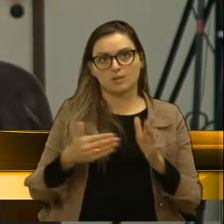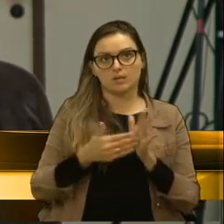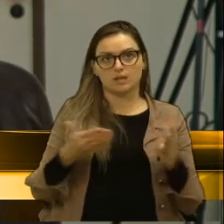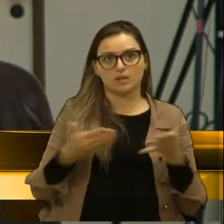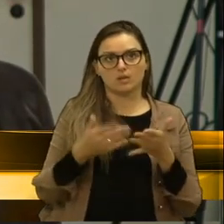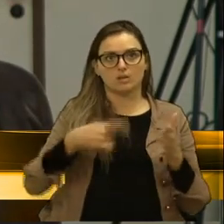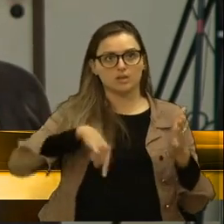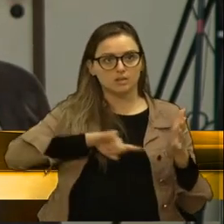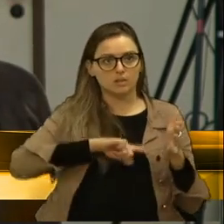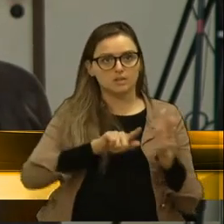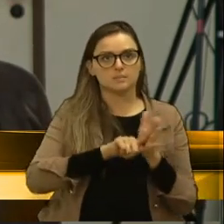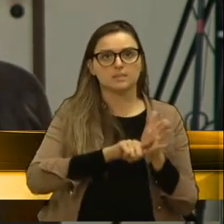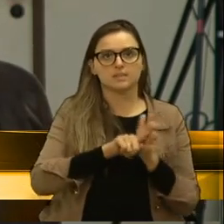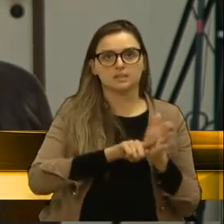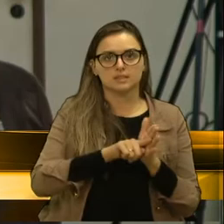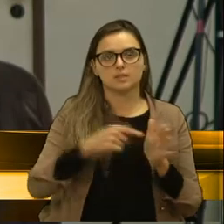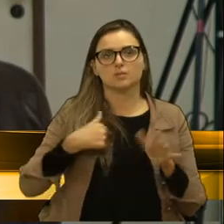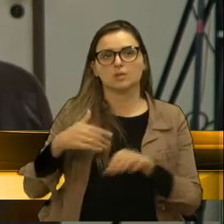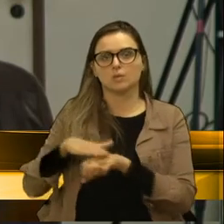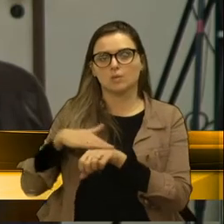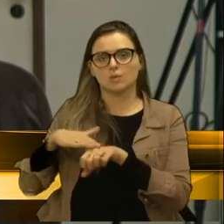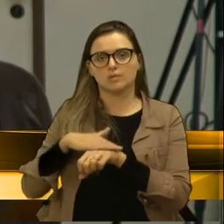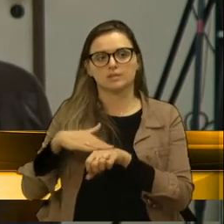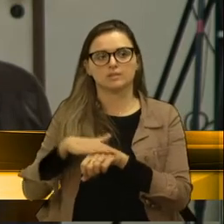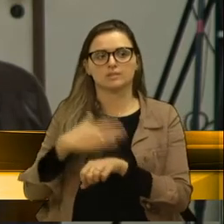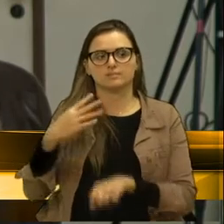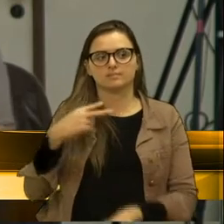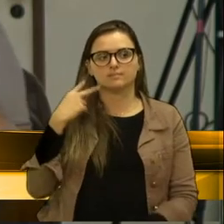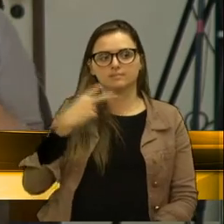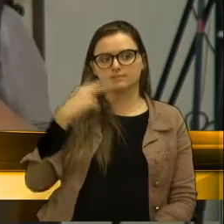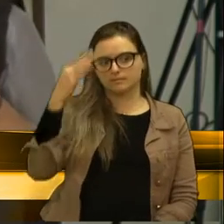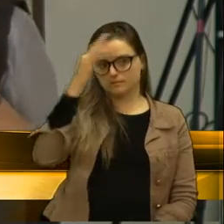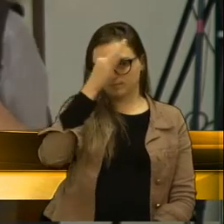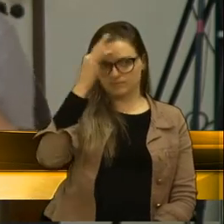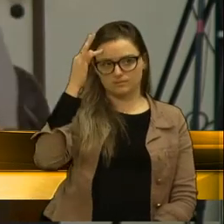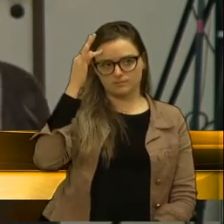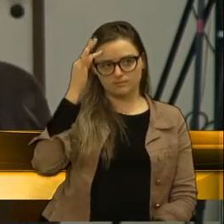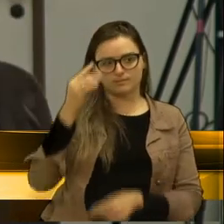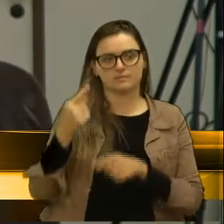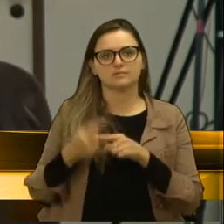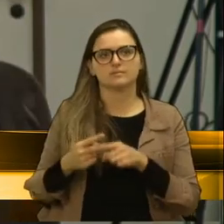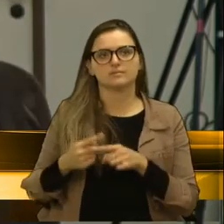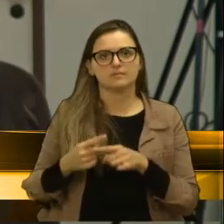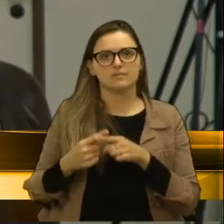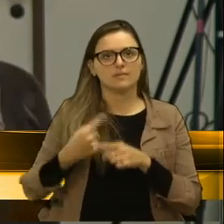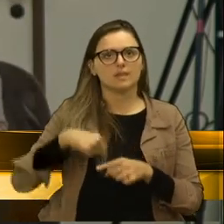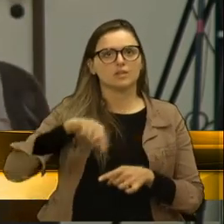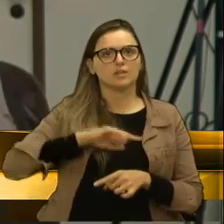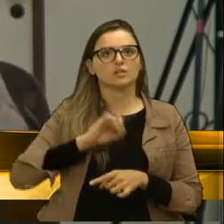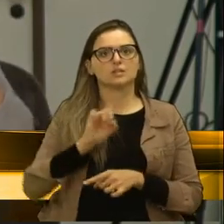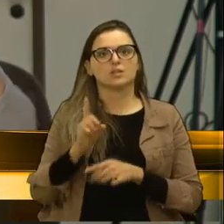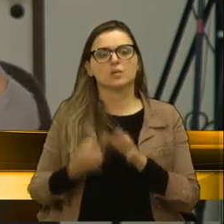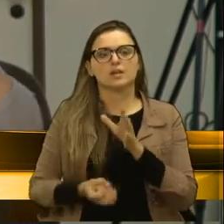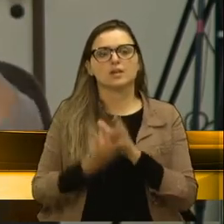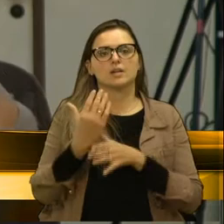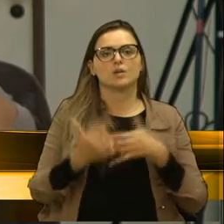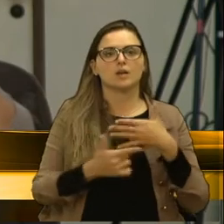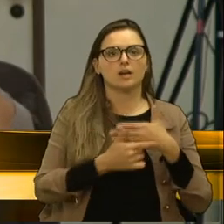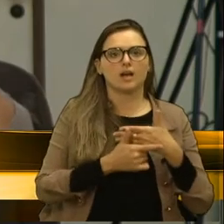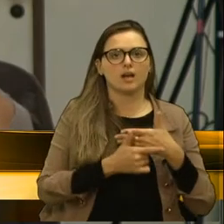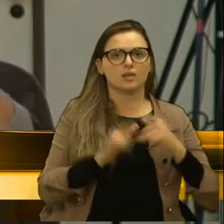estava pesquisando, há pouco eu falei com o vereador Toigo, por que é que nós não podíamos ter criado um cargo com